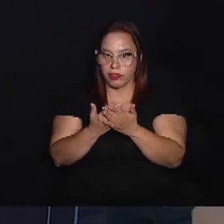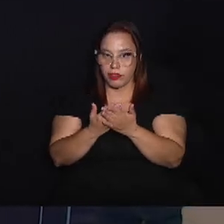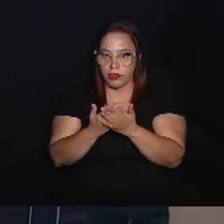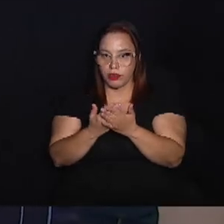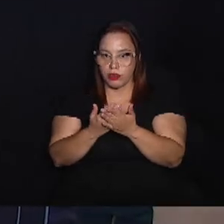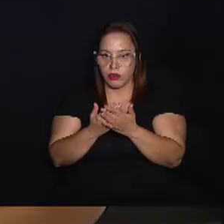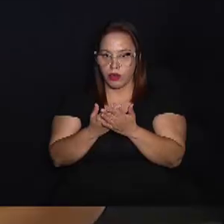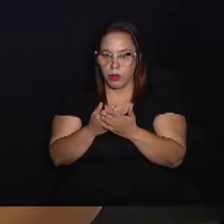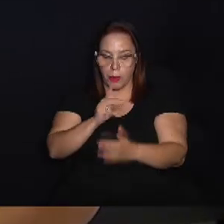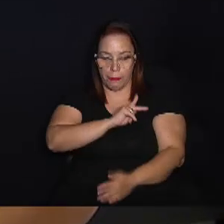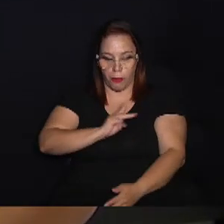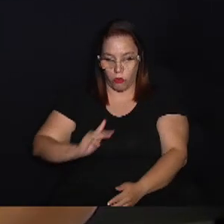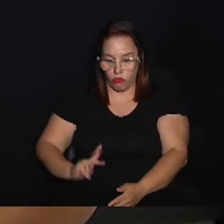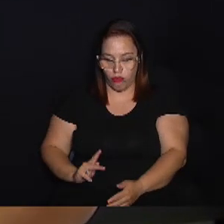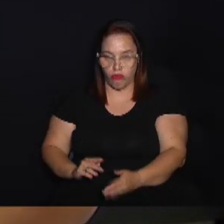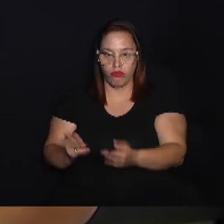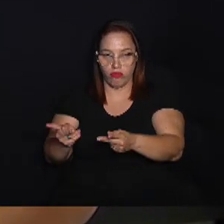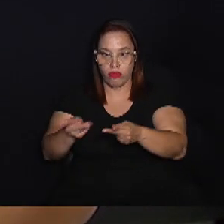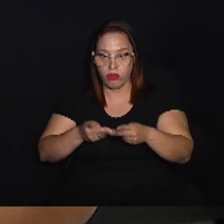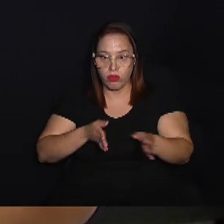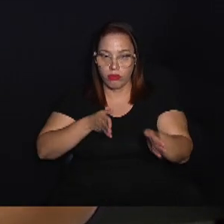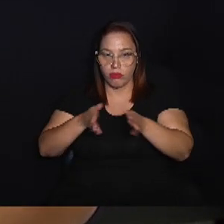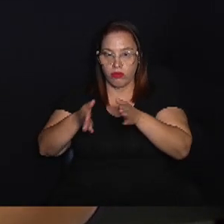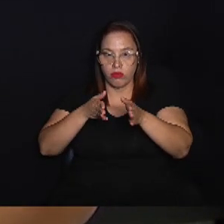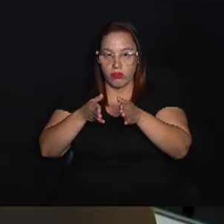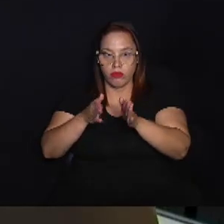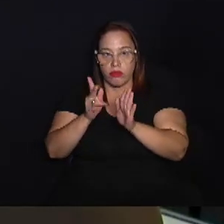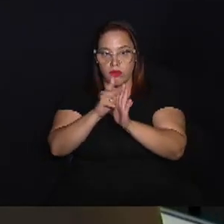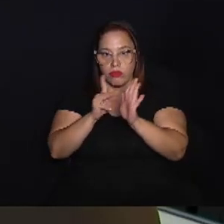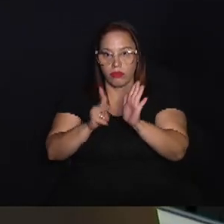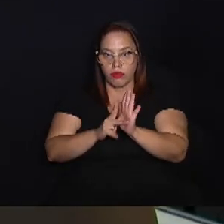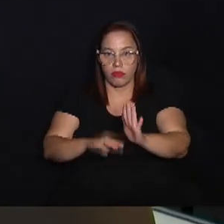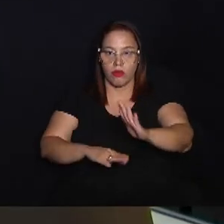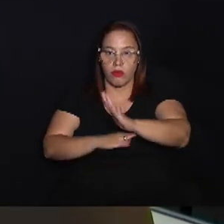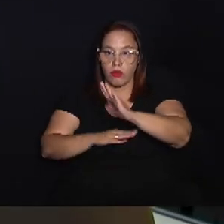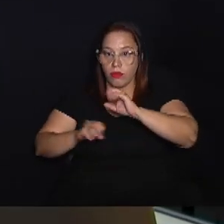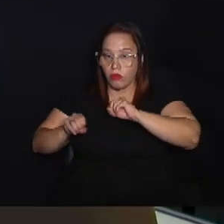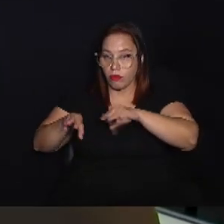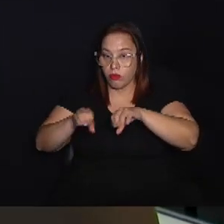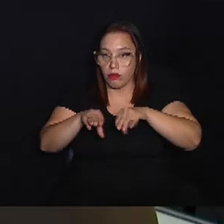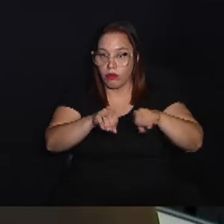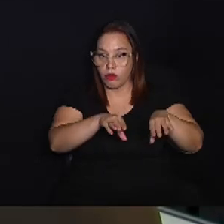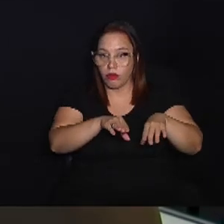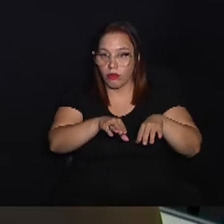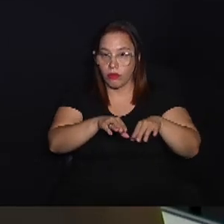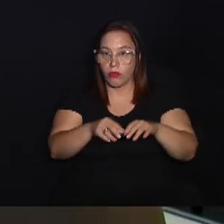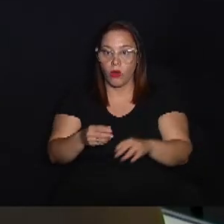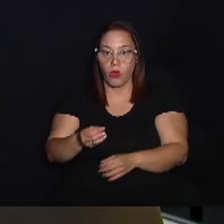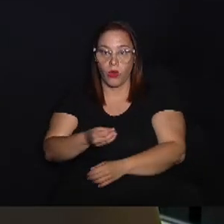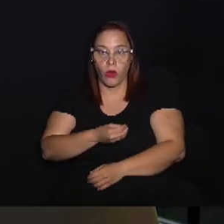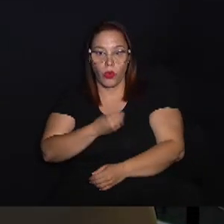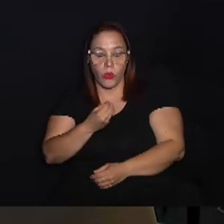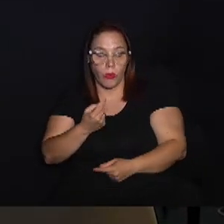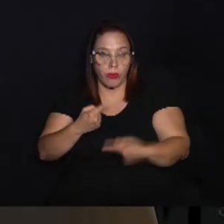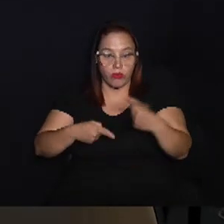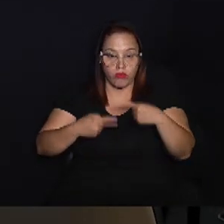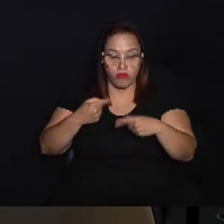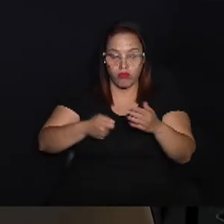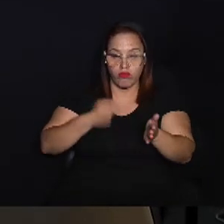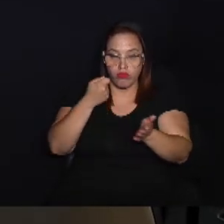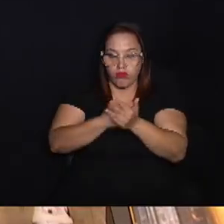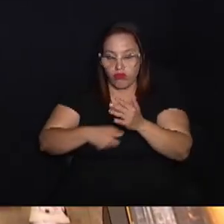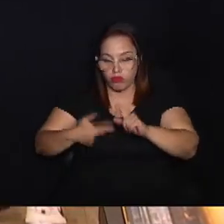unidade da Ponte Preta. A visita guiada é parte do programa Câmara Educa, que, além de exibir vídeos, debater sobre a função